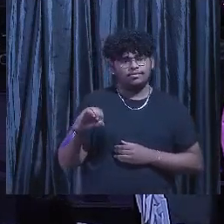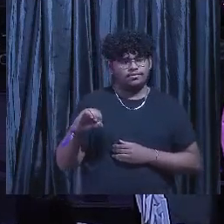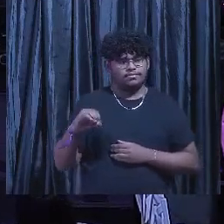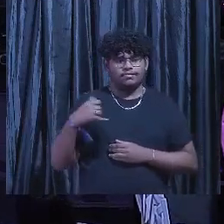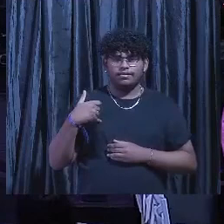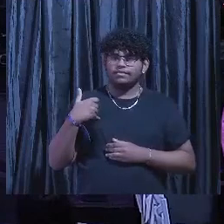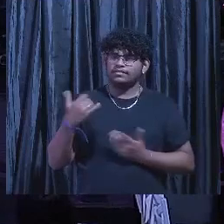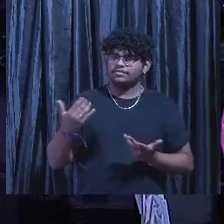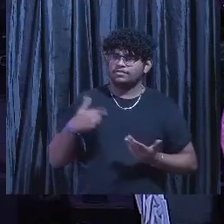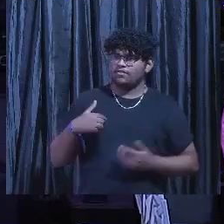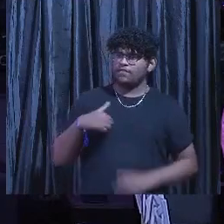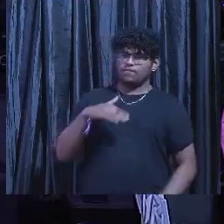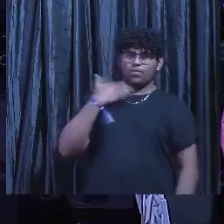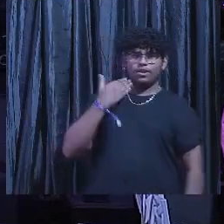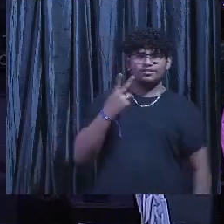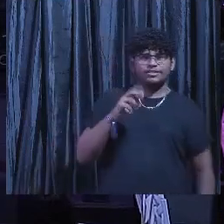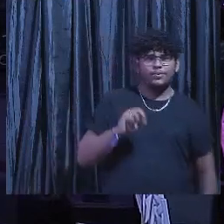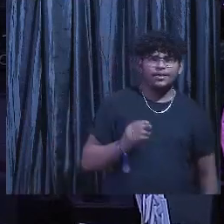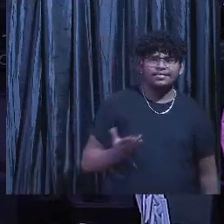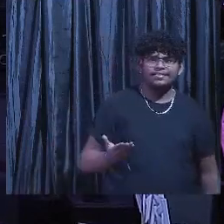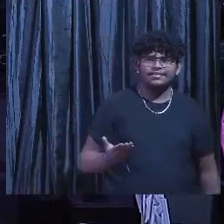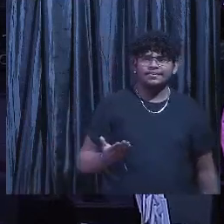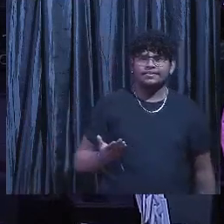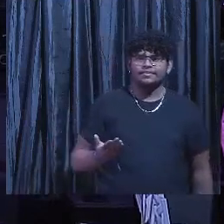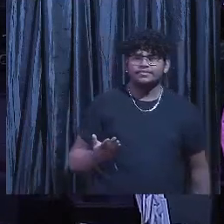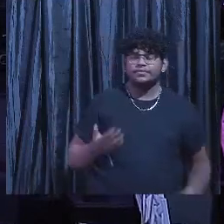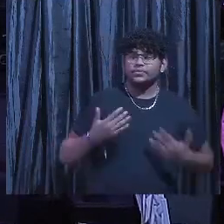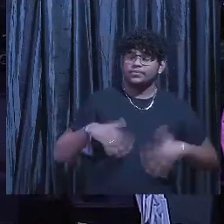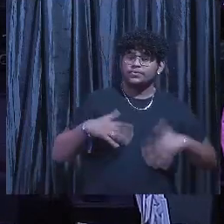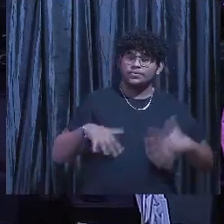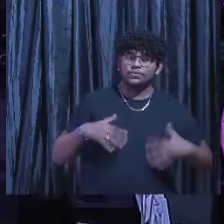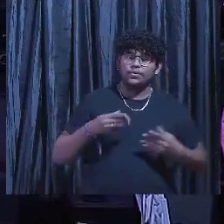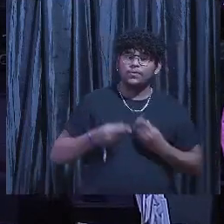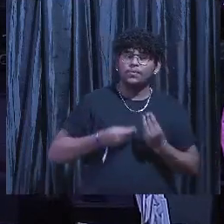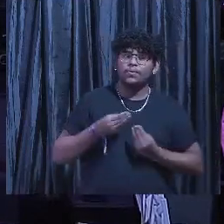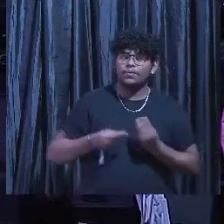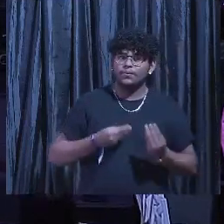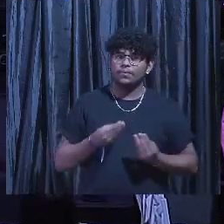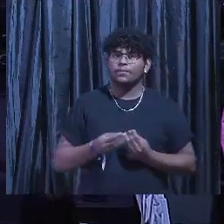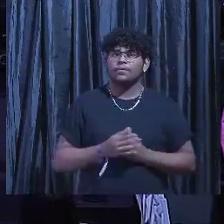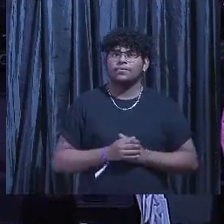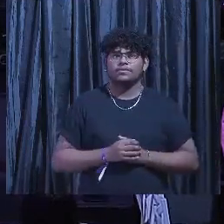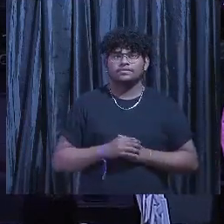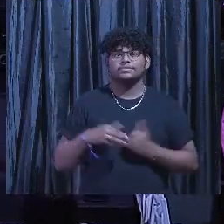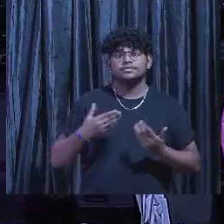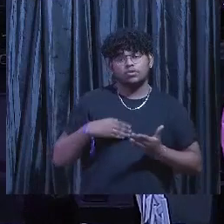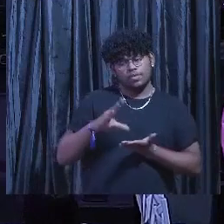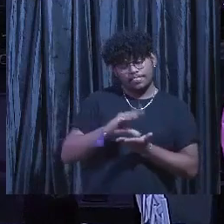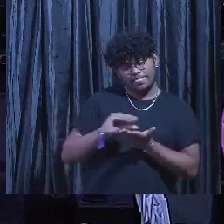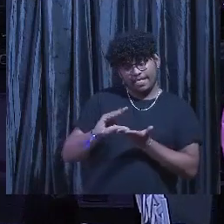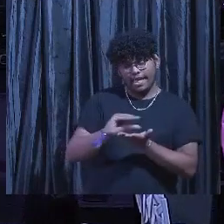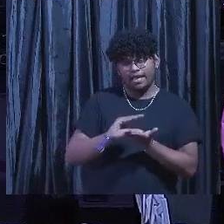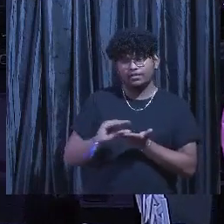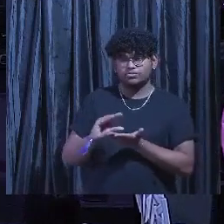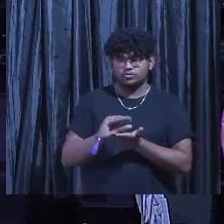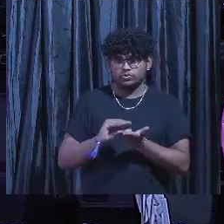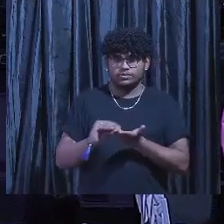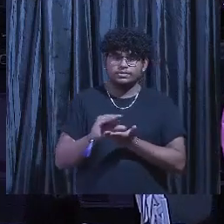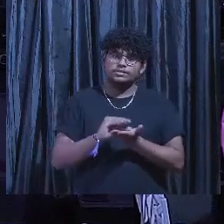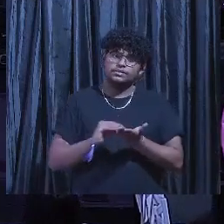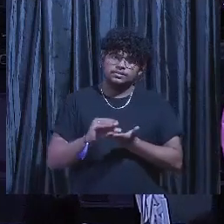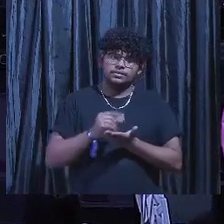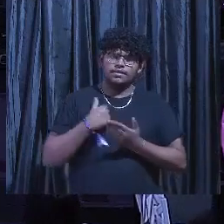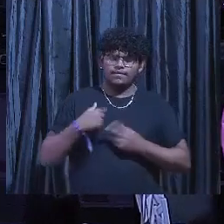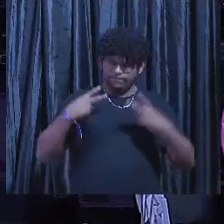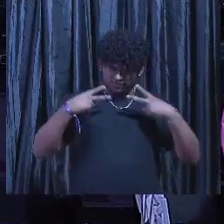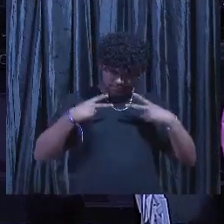morrer com 50, entendeu? É muito louco isso. Então, os dados, quando a gente problematiza a questão de se reconhecer,